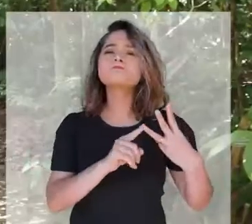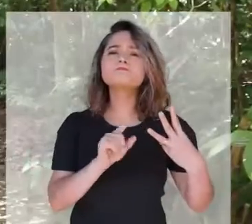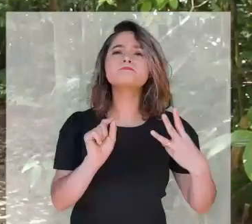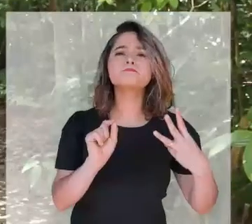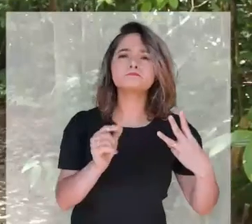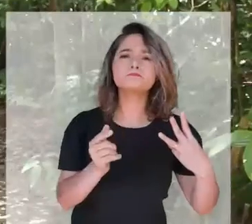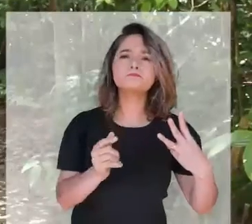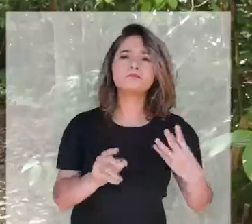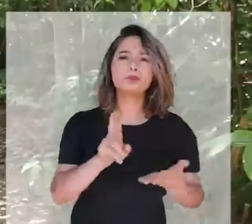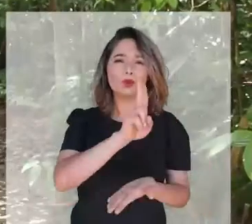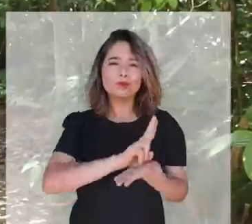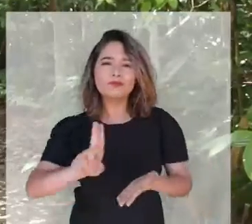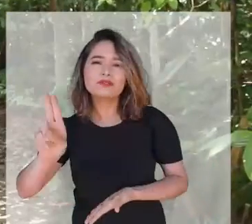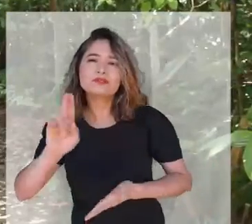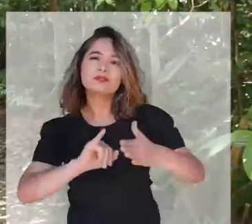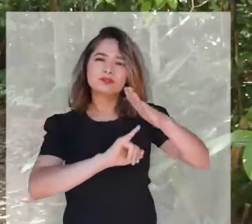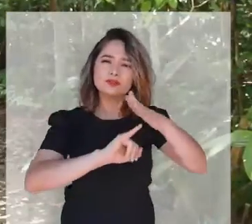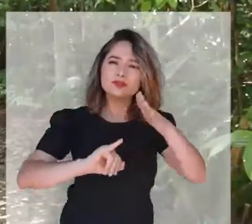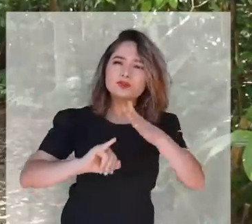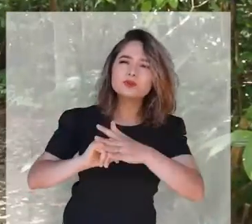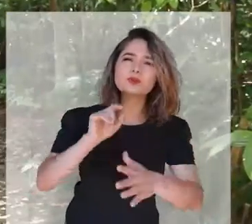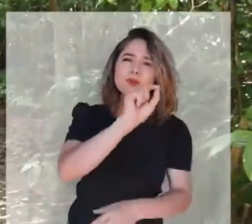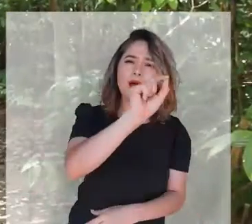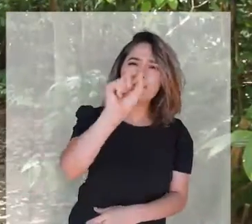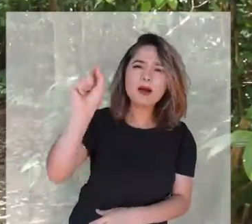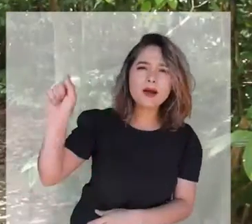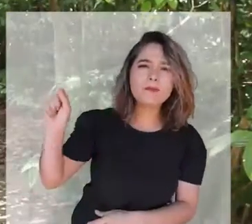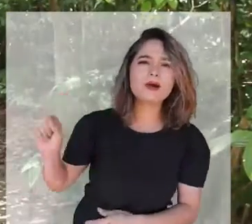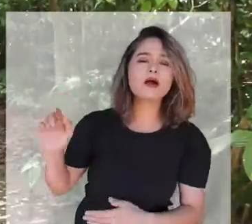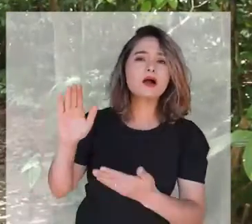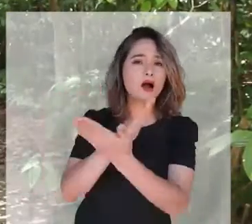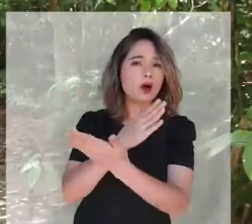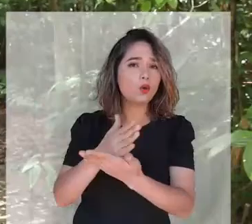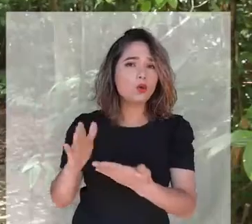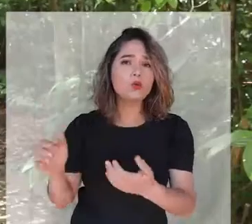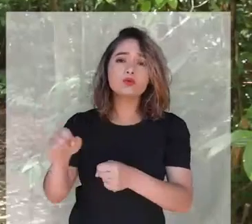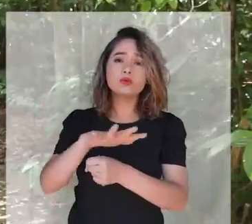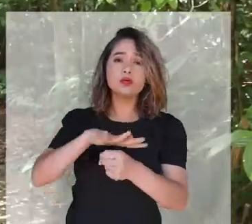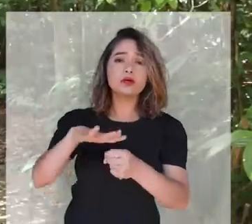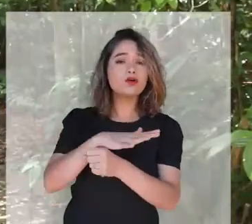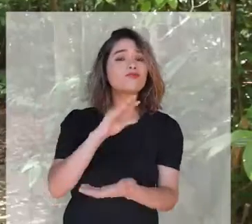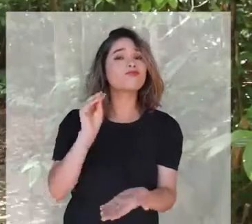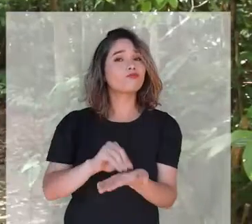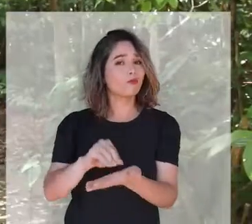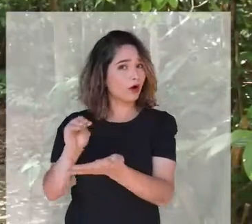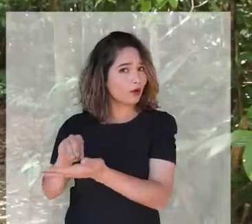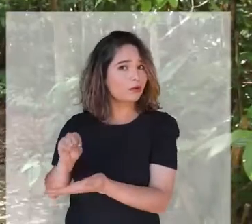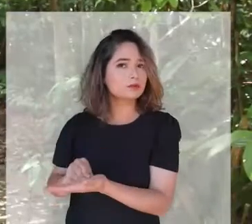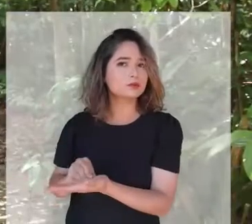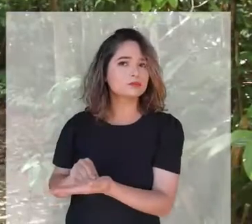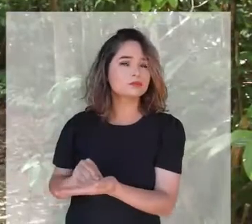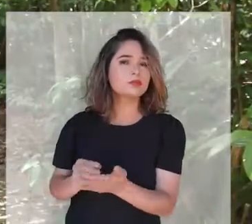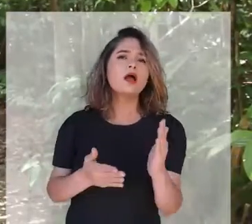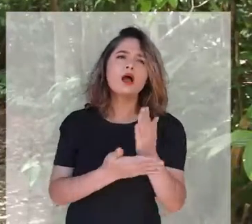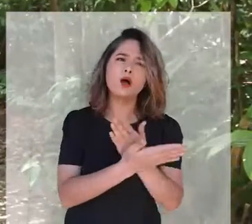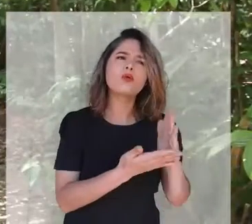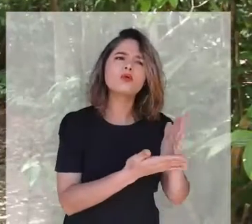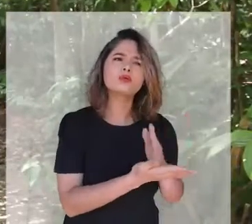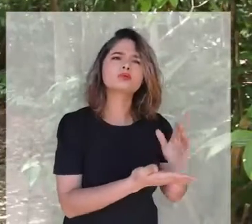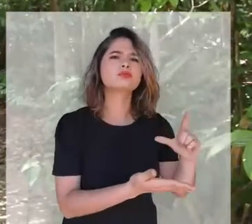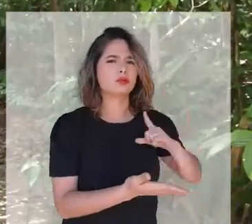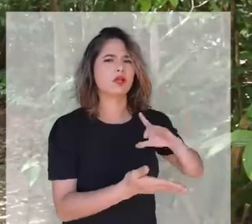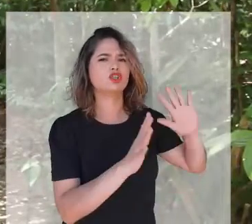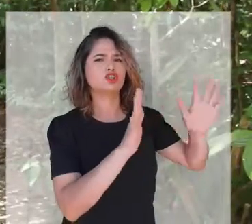obrigatória nos cursos de graduação, né? É um grande desafio. E outro desafio é o desafio de